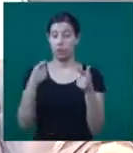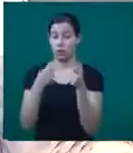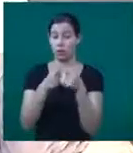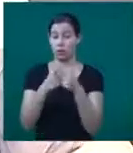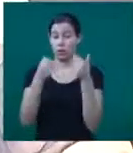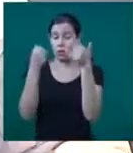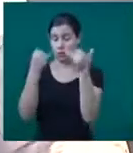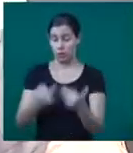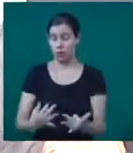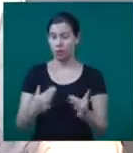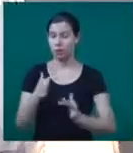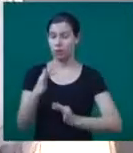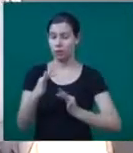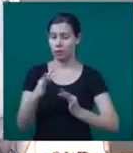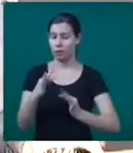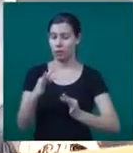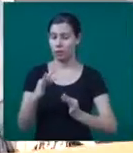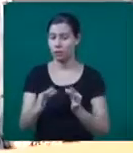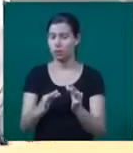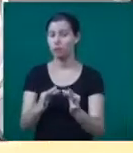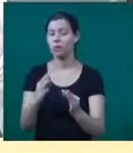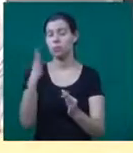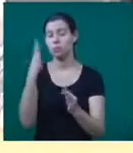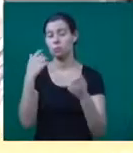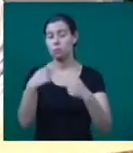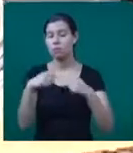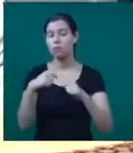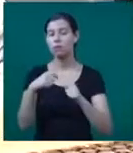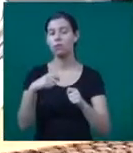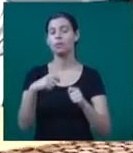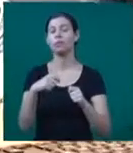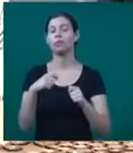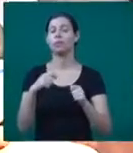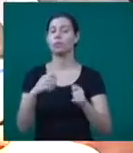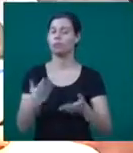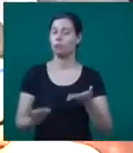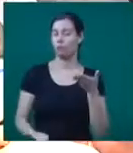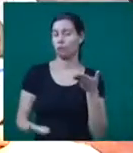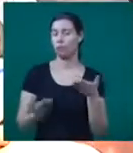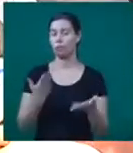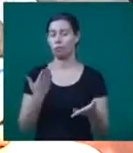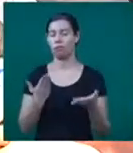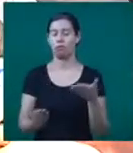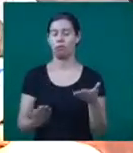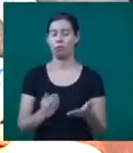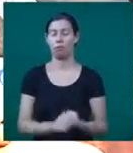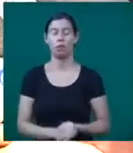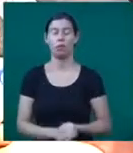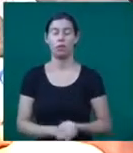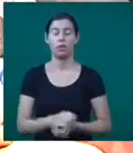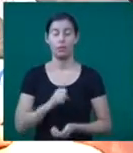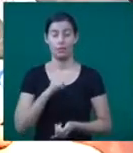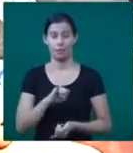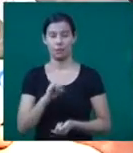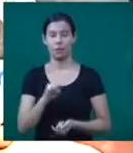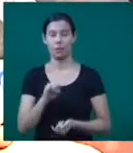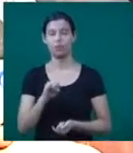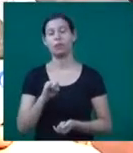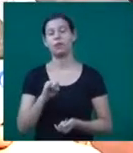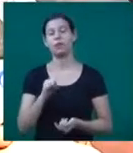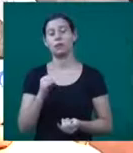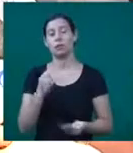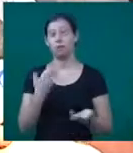utilizar as tecnologias com sabedoria. A palavra-chave é moderação. O uso com moderação é o mais